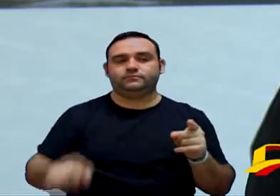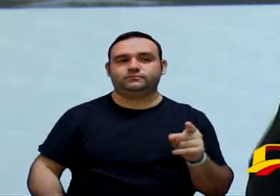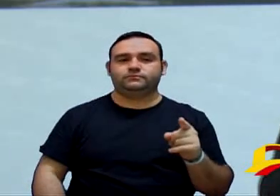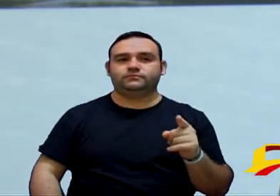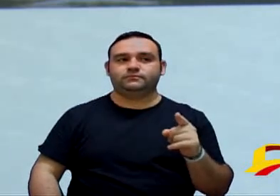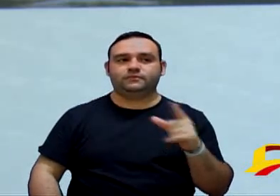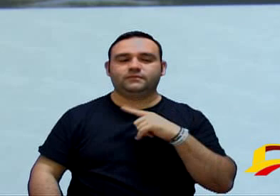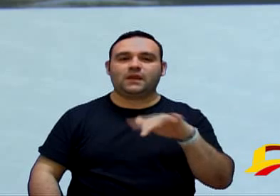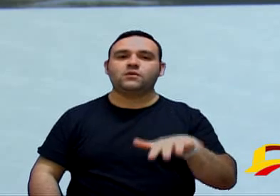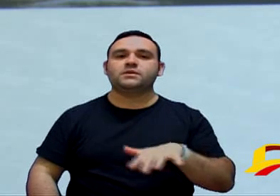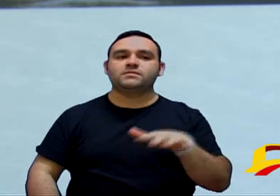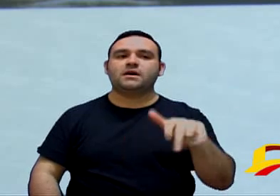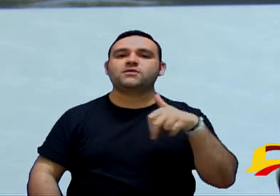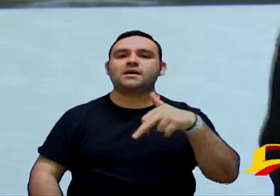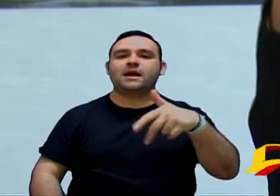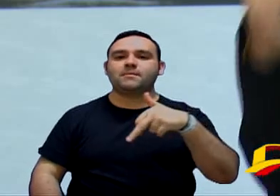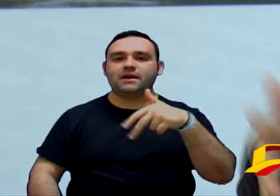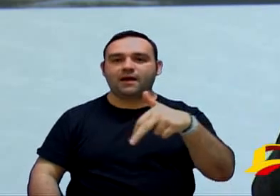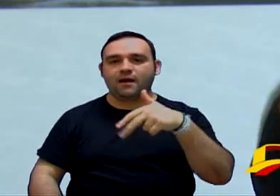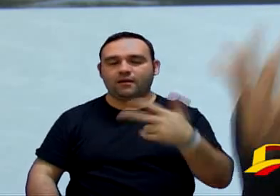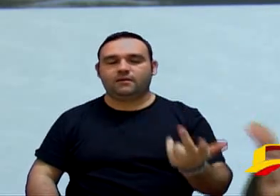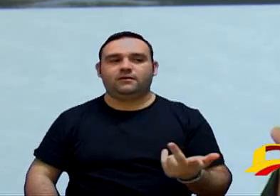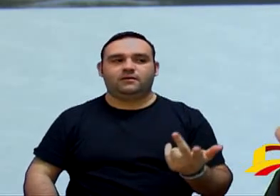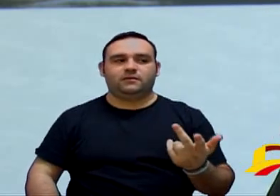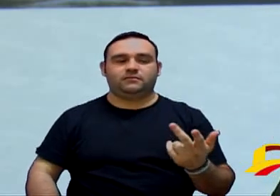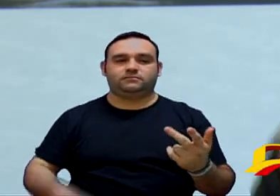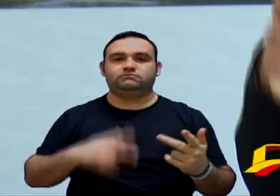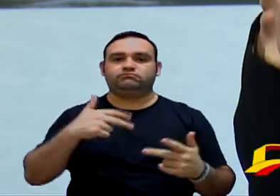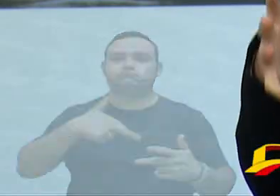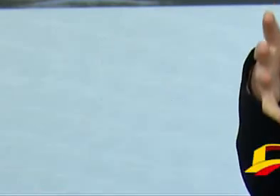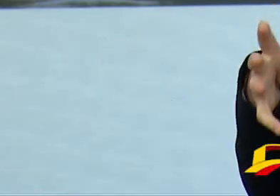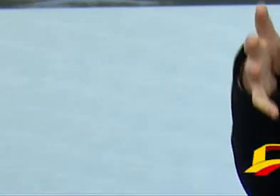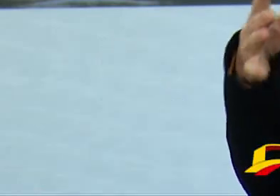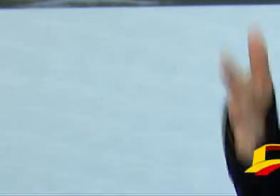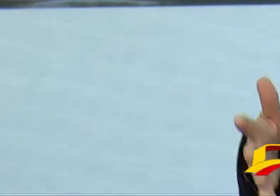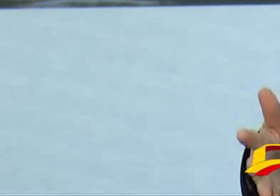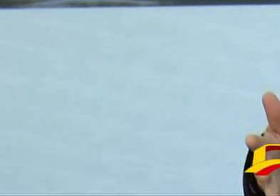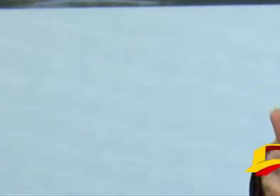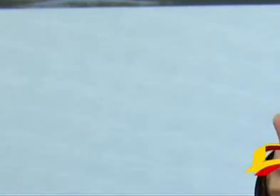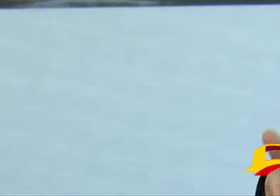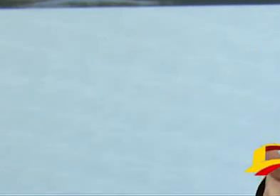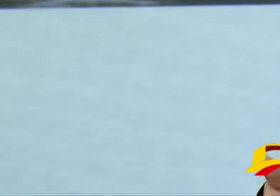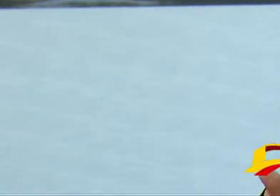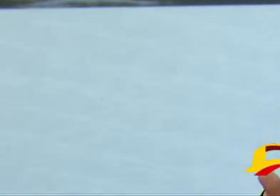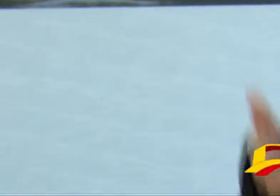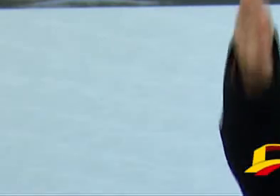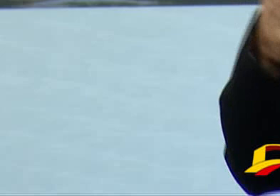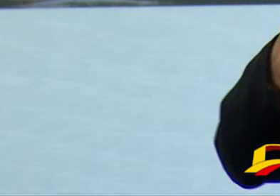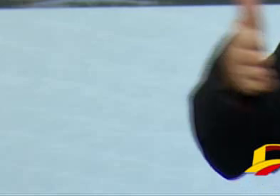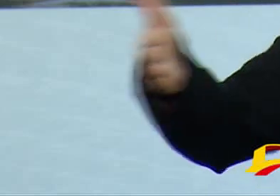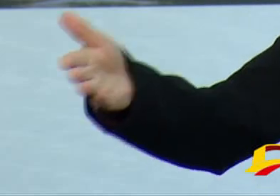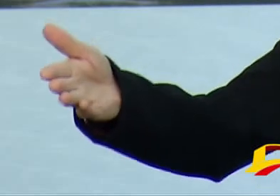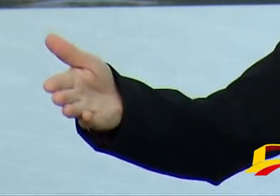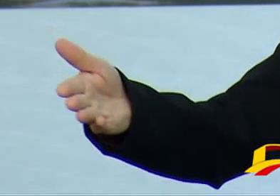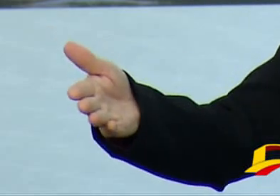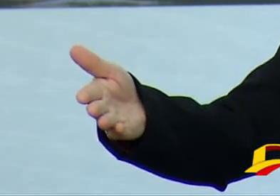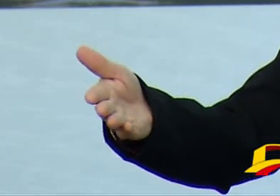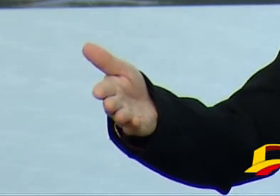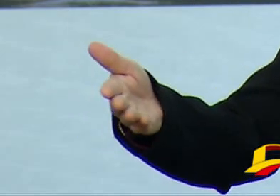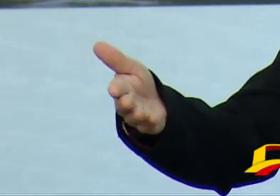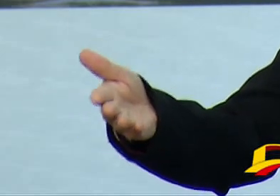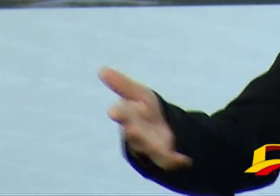no espaço de caminhada de andar ali é árvore que caiu no meio